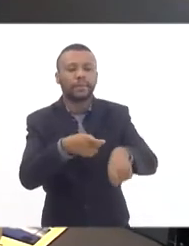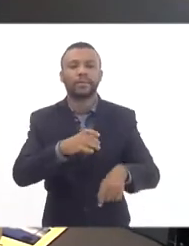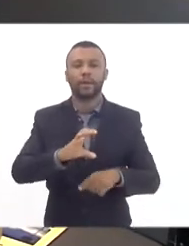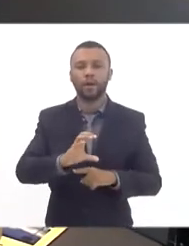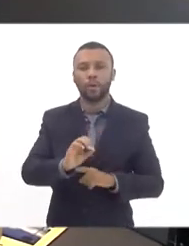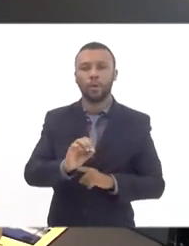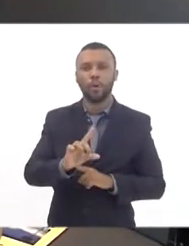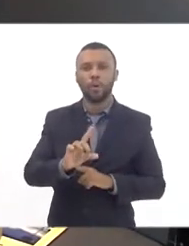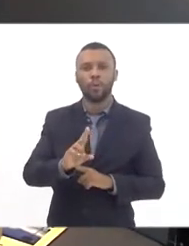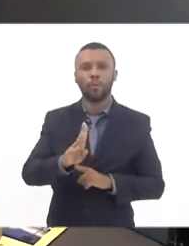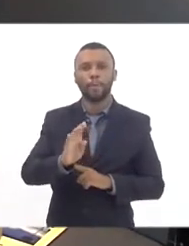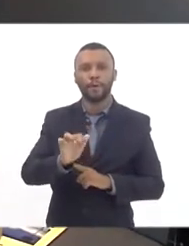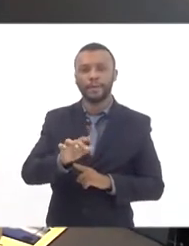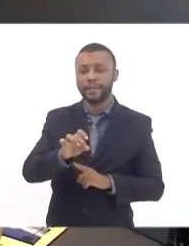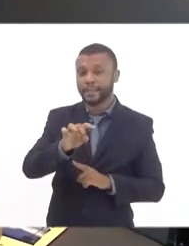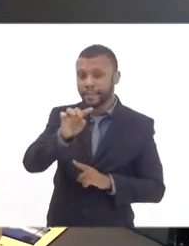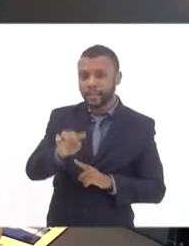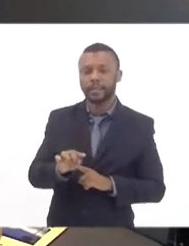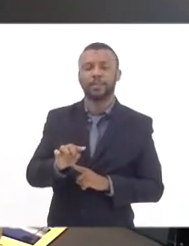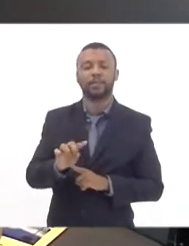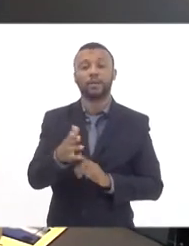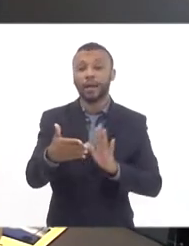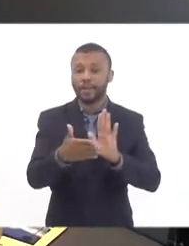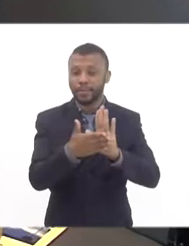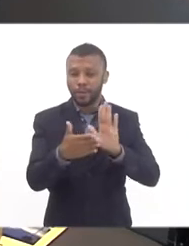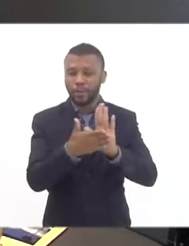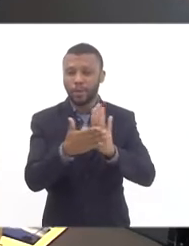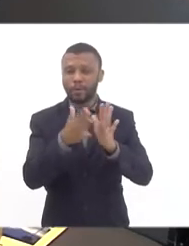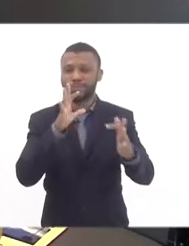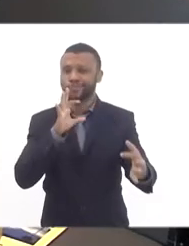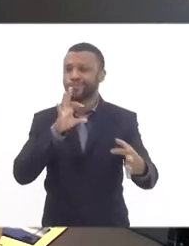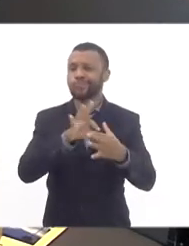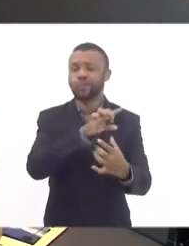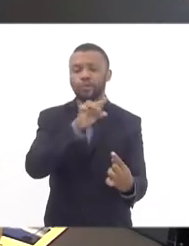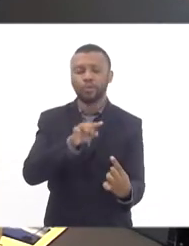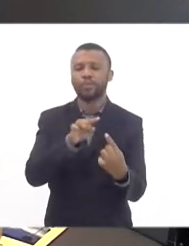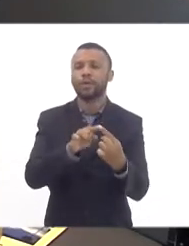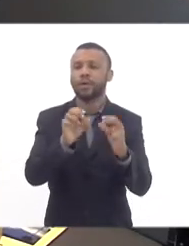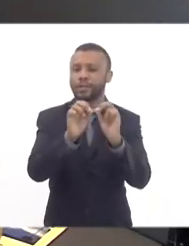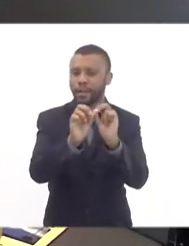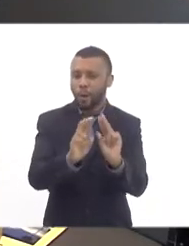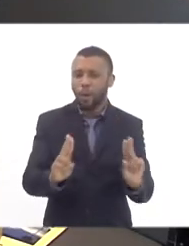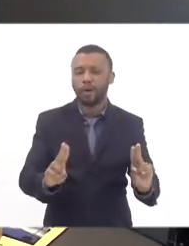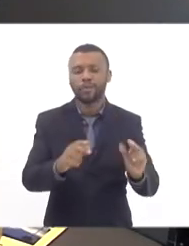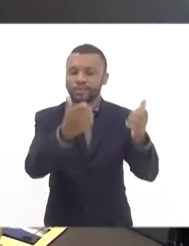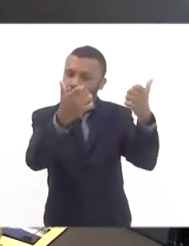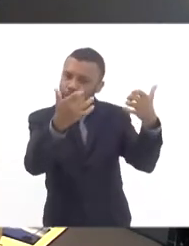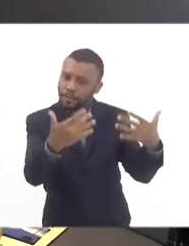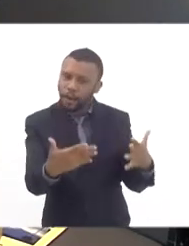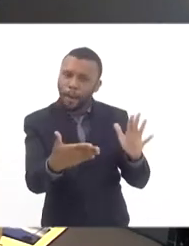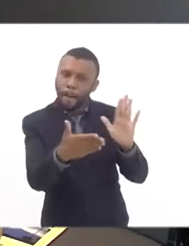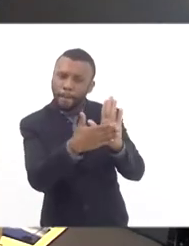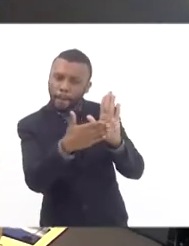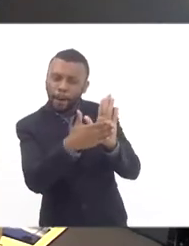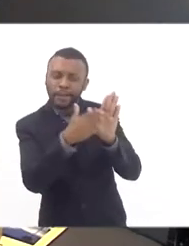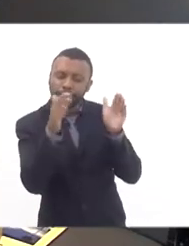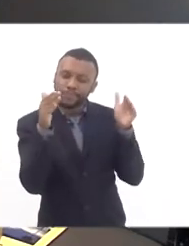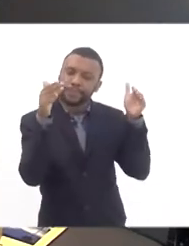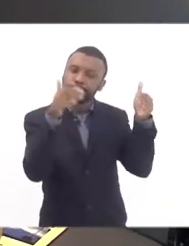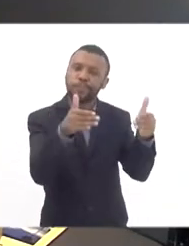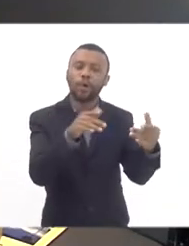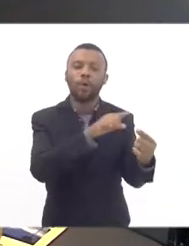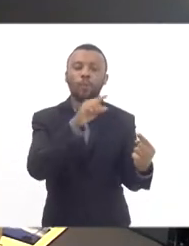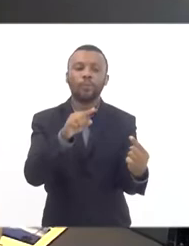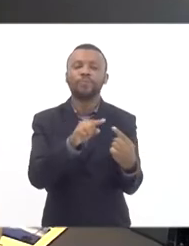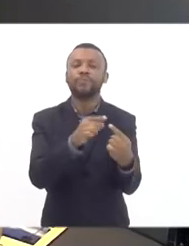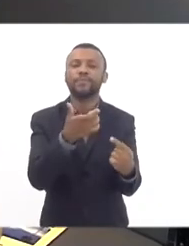aqui essa proposta de conexão com esse objetivo da ONU, como foi falado, uma proposta já objetiva nesse lugar, de qual objetivo